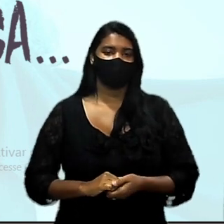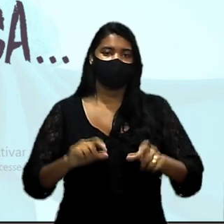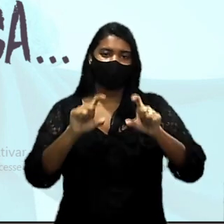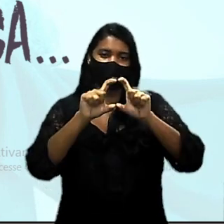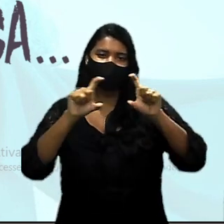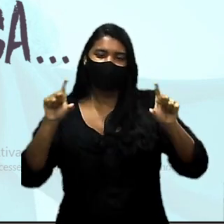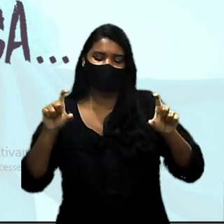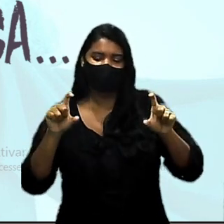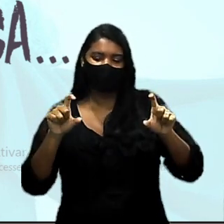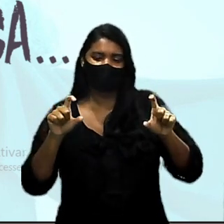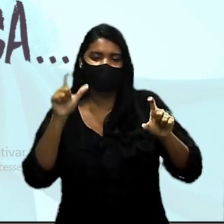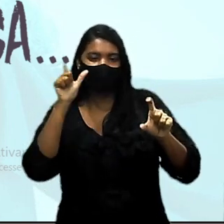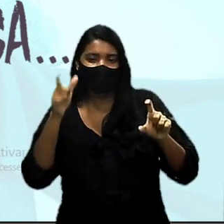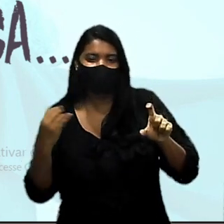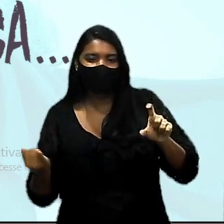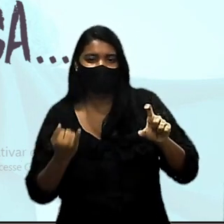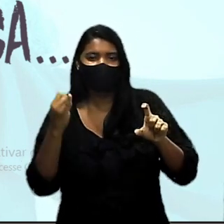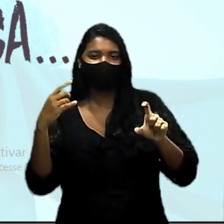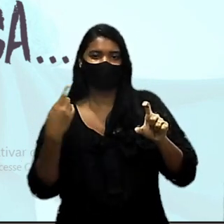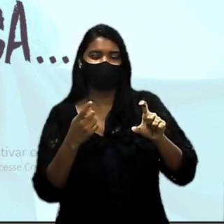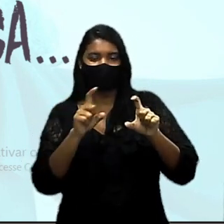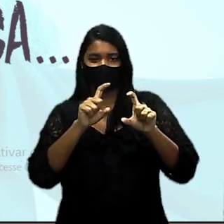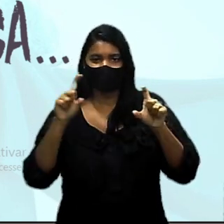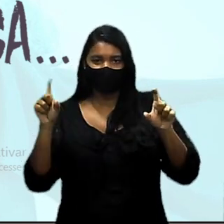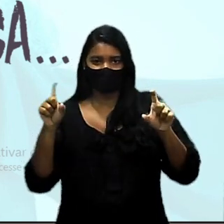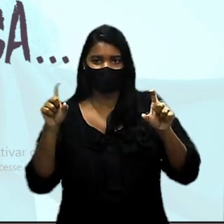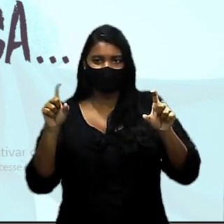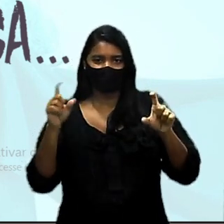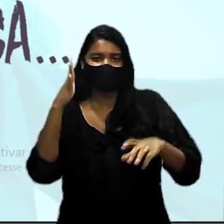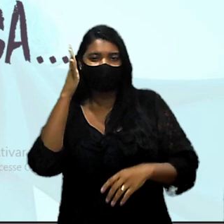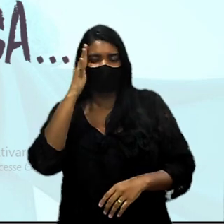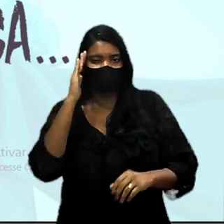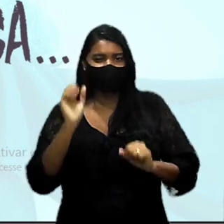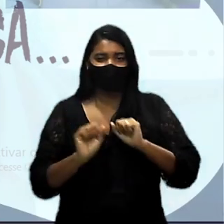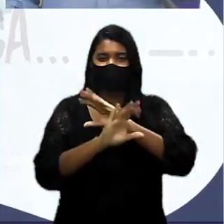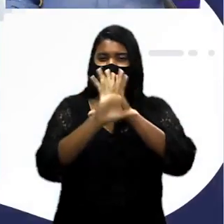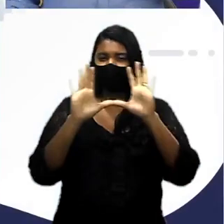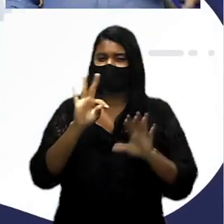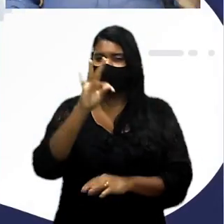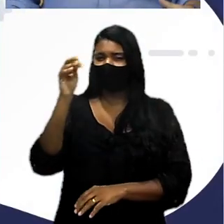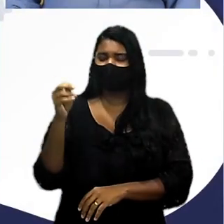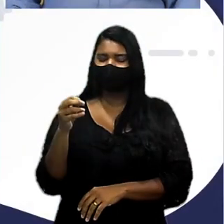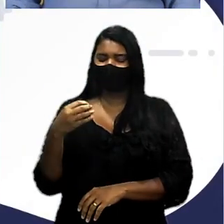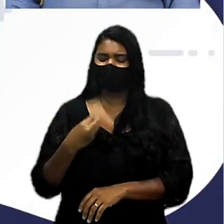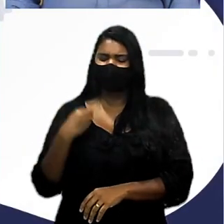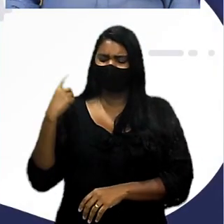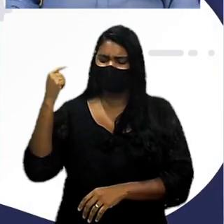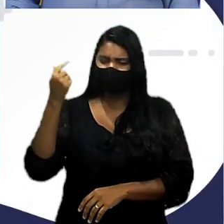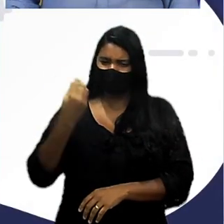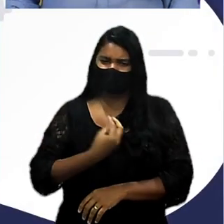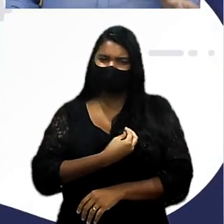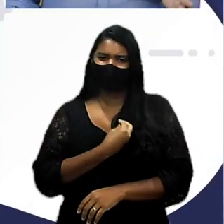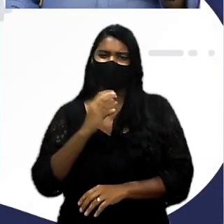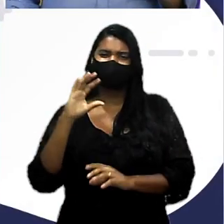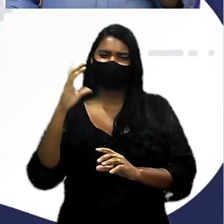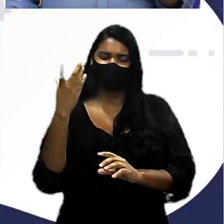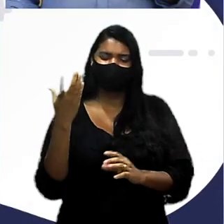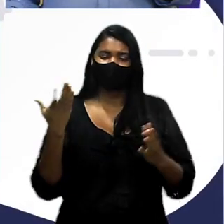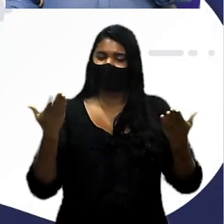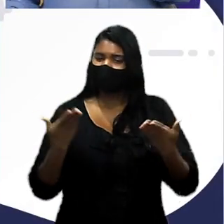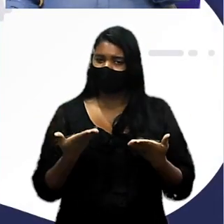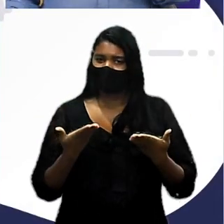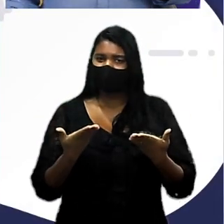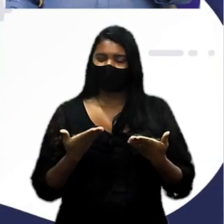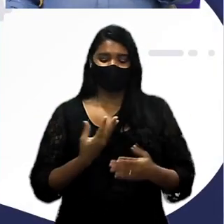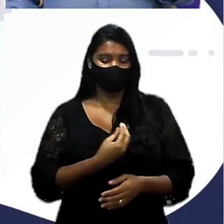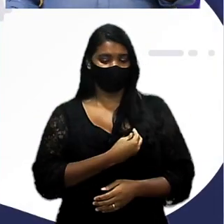eu acho que ela é muito interessante para que a gente possa entender tudo o que a gente vem passando ao longo do tempo. Então a gente não